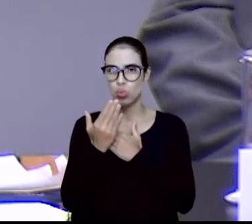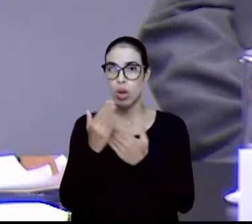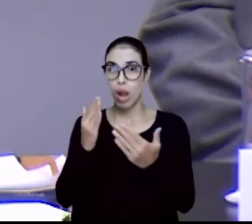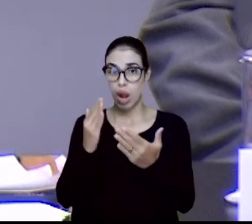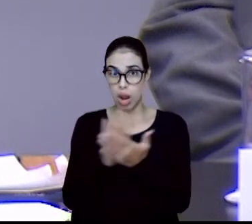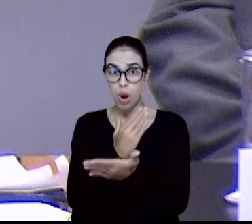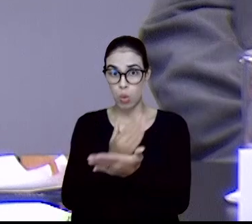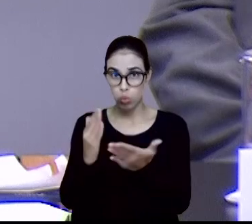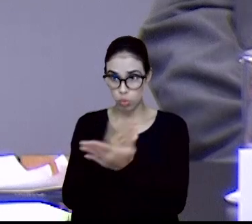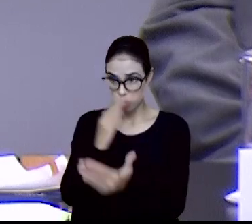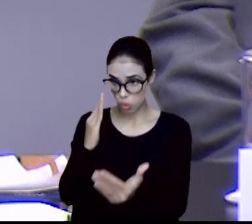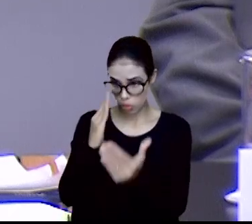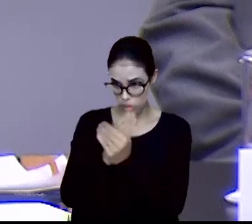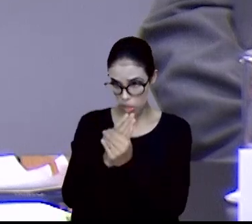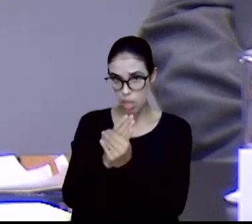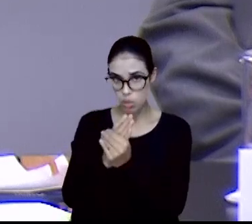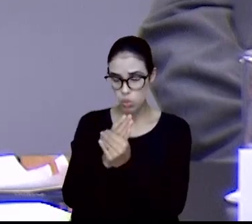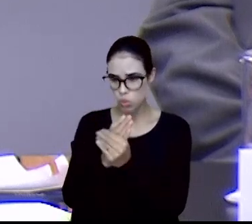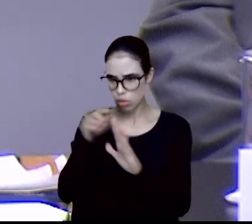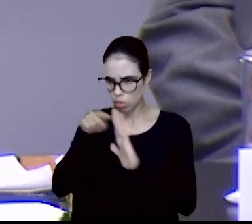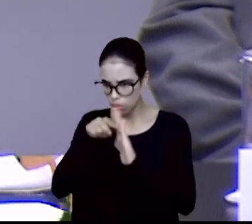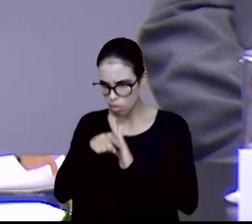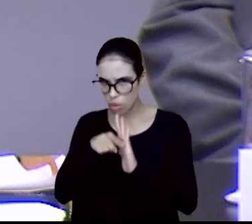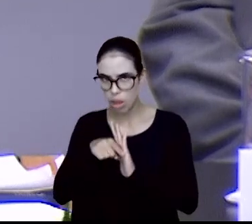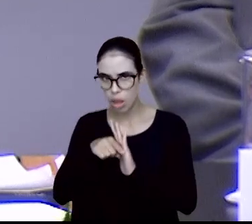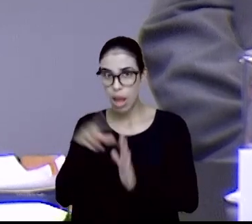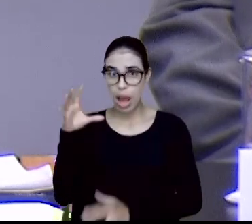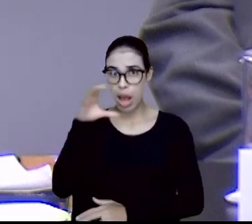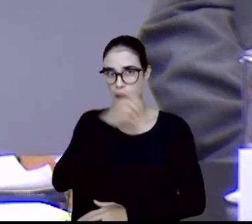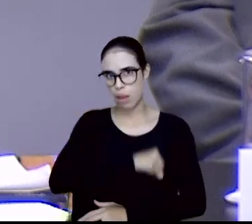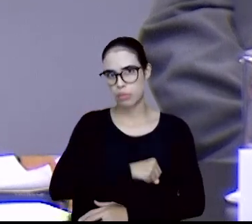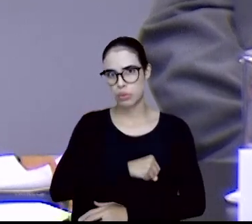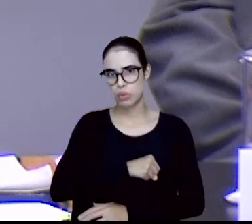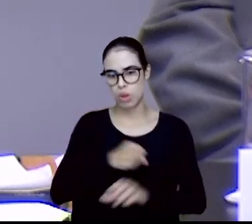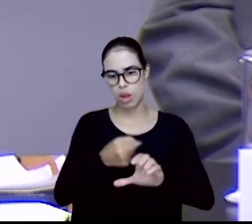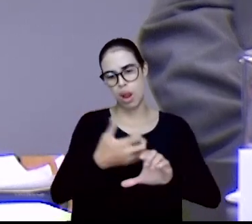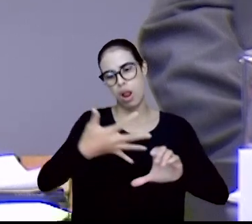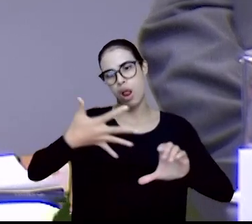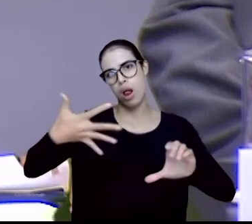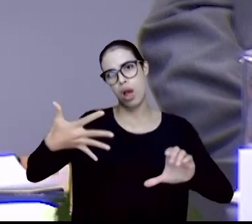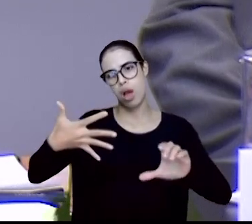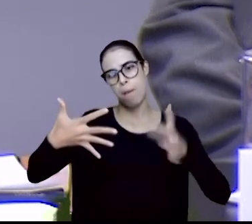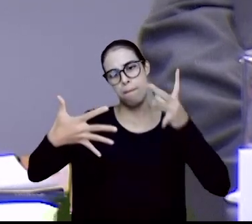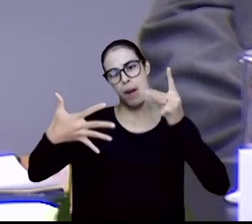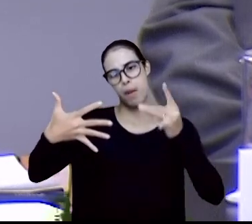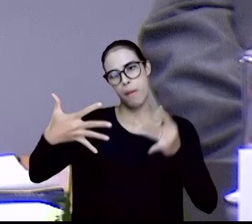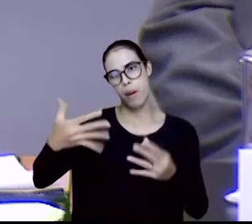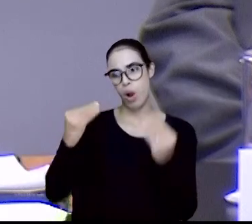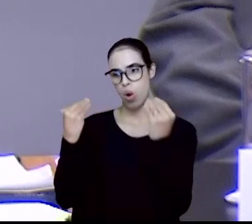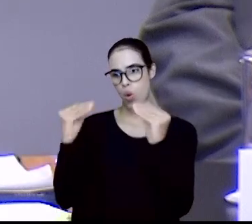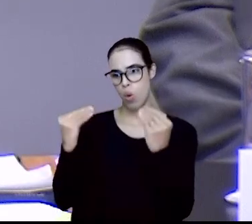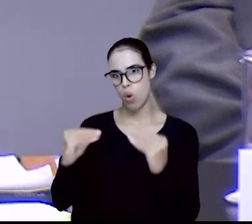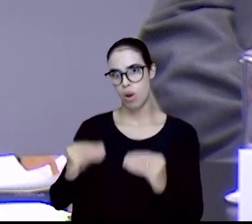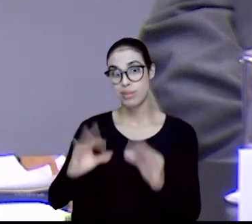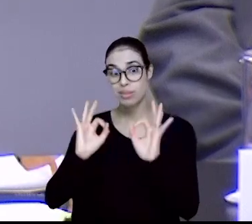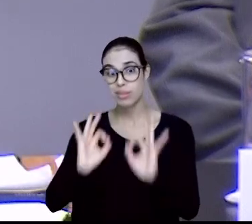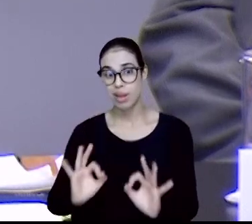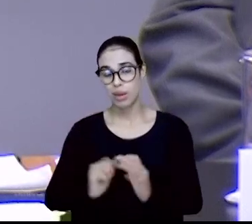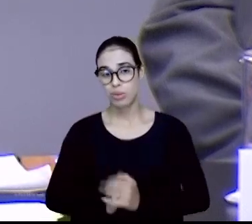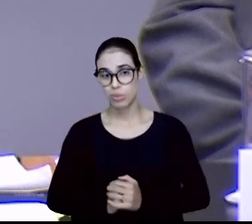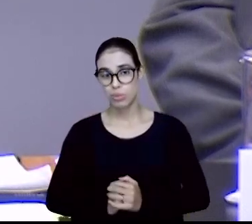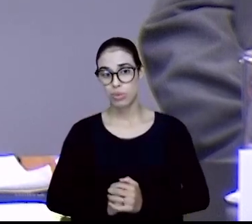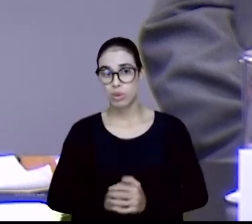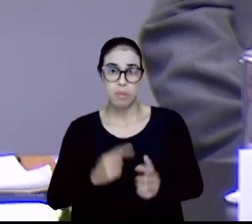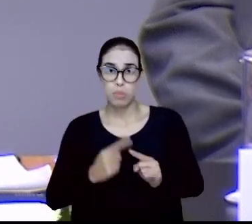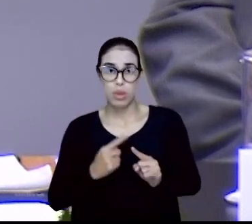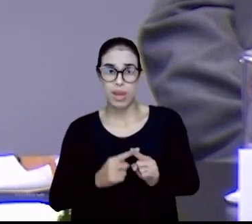e, segundo, mais fácil a catalogação dos precedentes. Porque se cada um fizer uma ementa de um jeito, a gente coloca a doutrina estrangeira